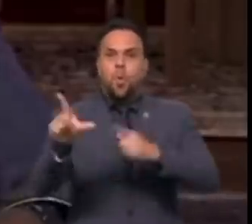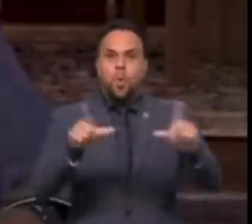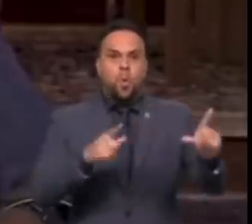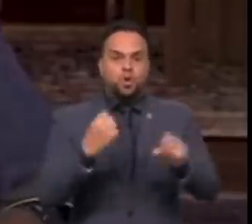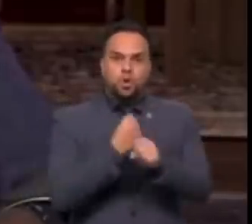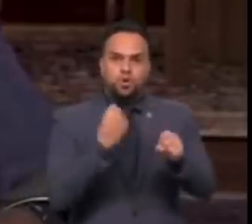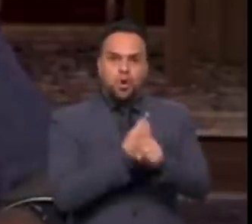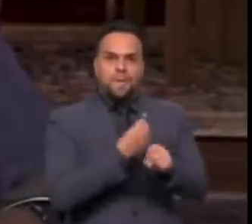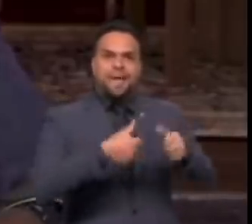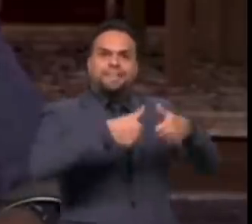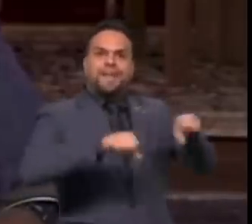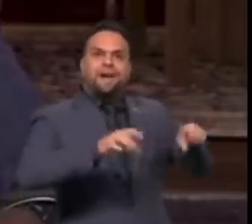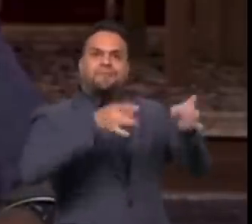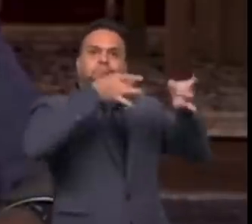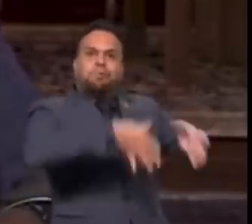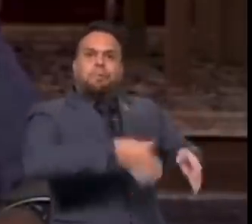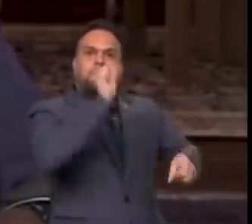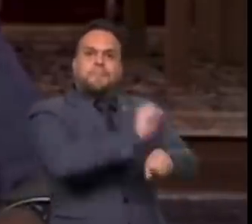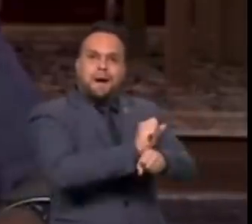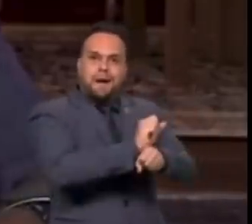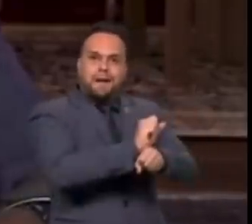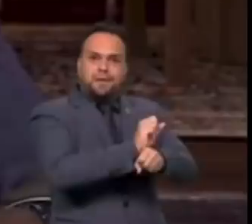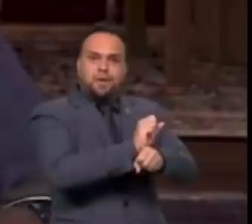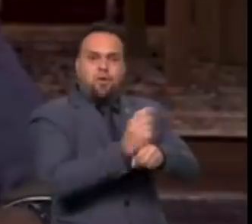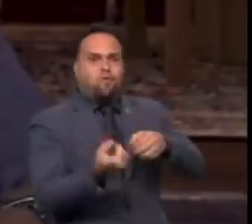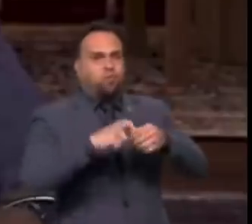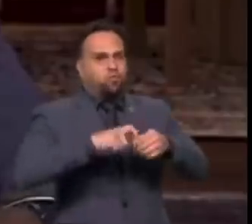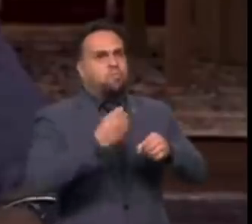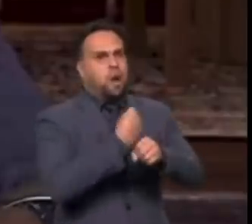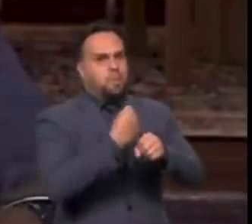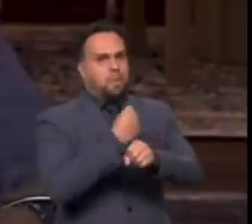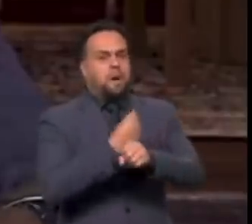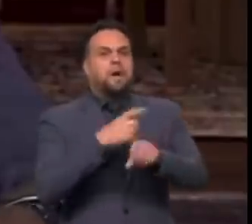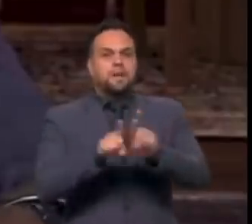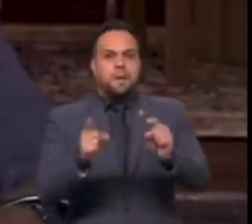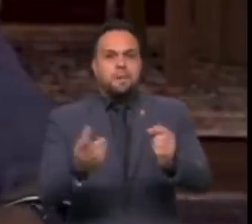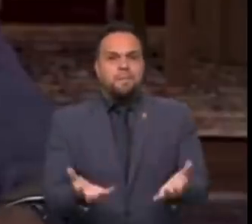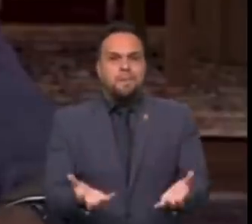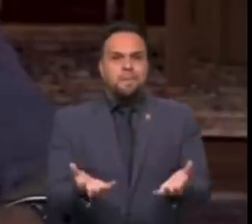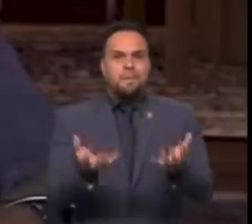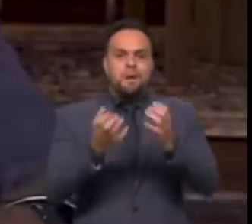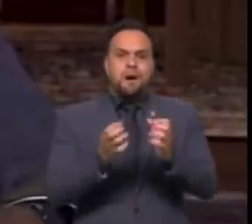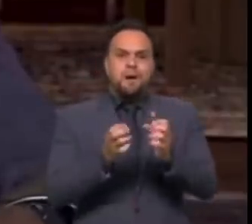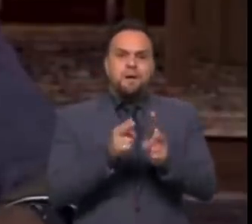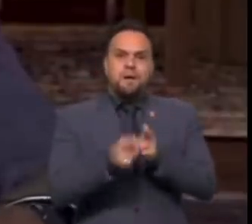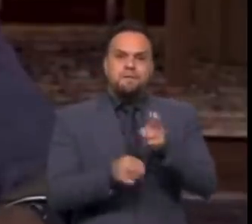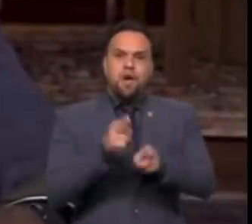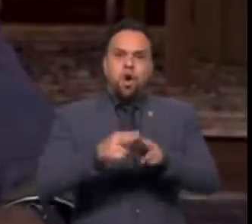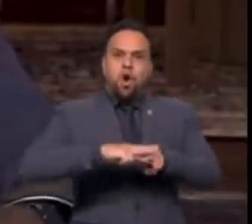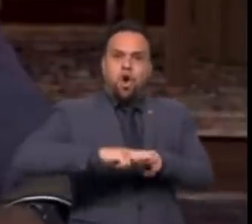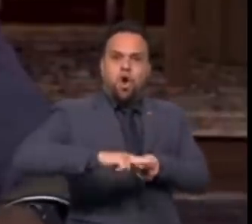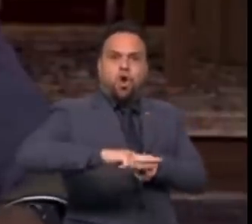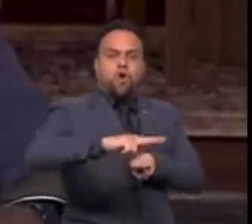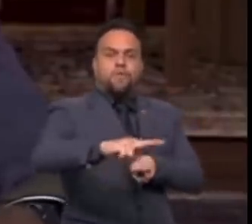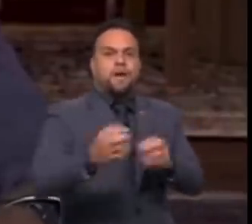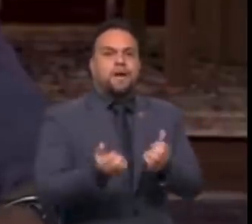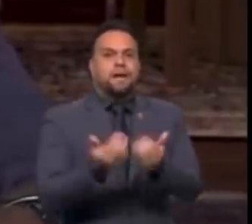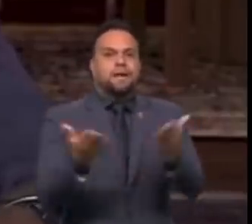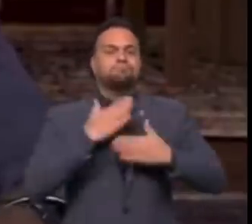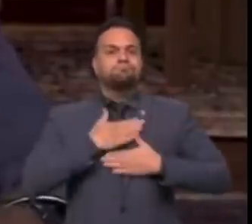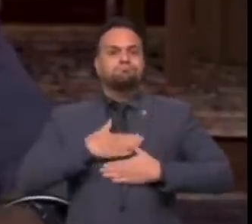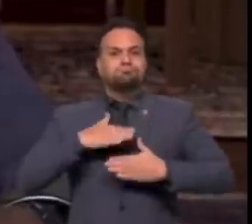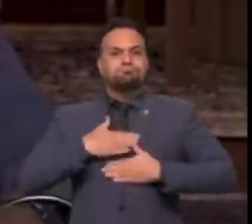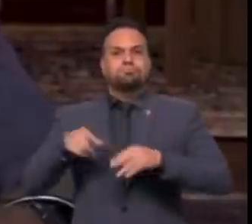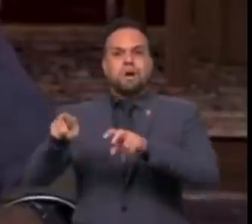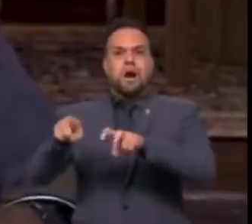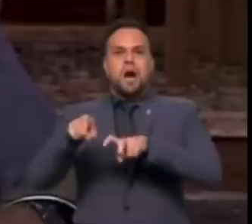concluímos muitas outras inacabadas nós fizemos ressurgir o modal Ferroviário levamos tranquilidade ao